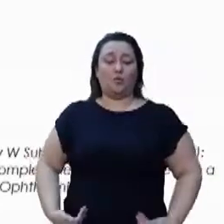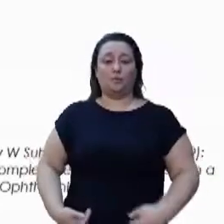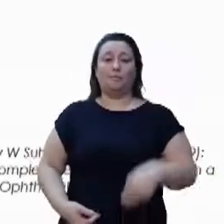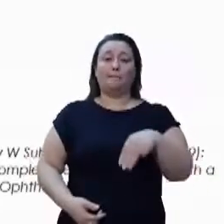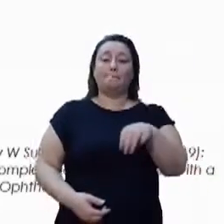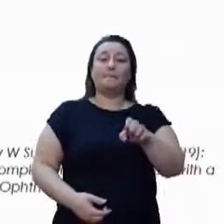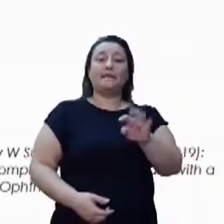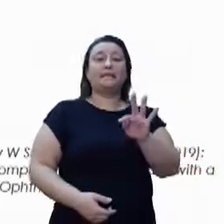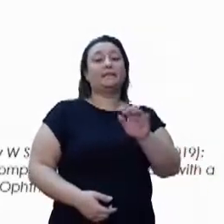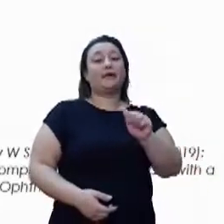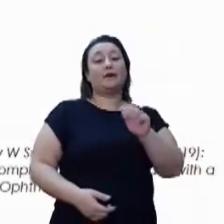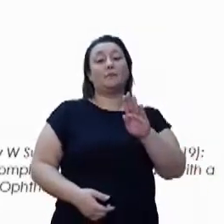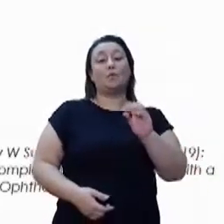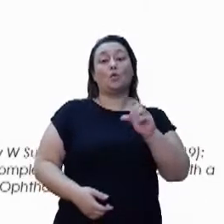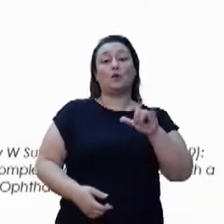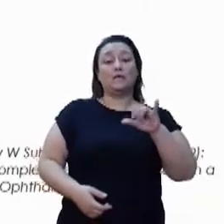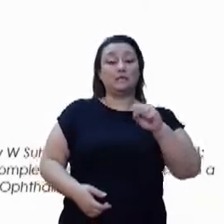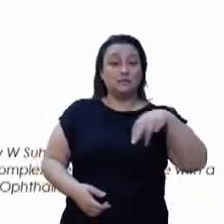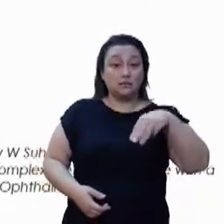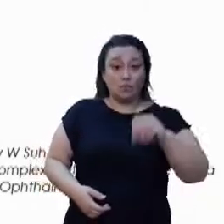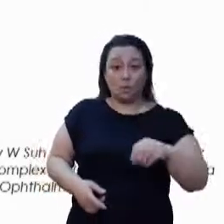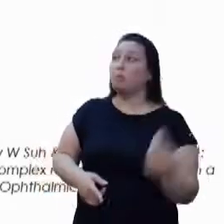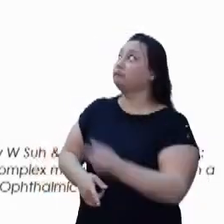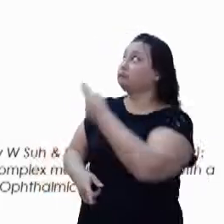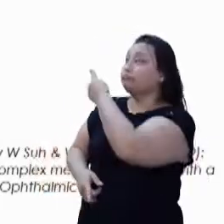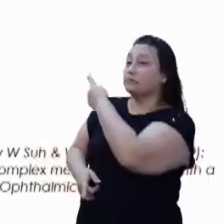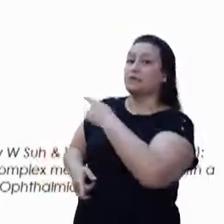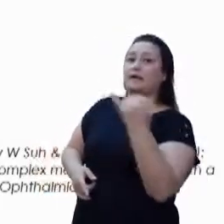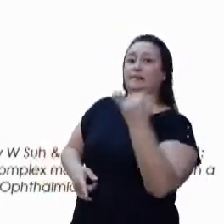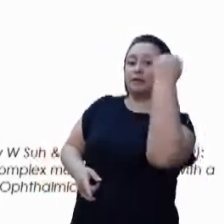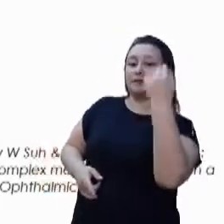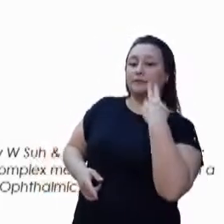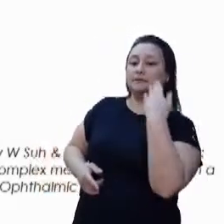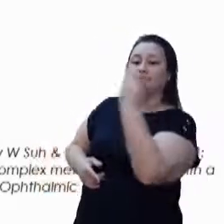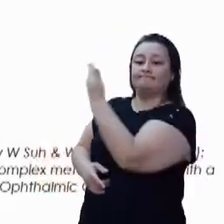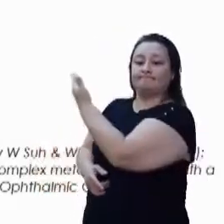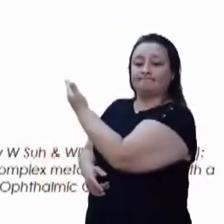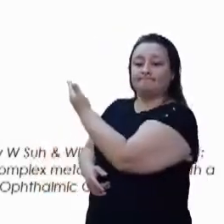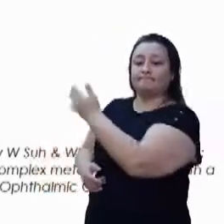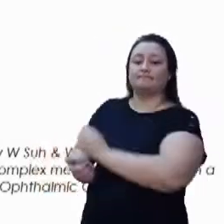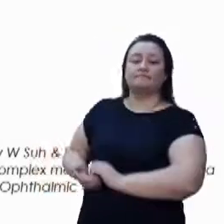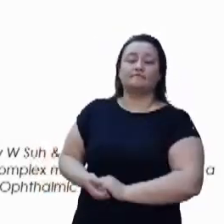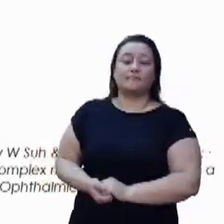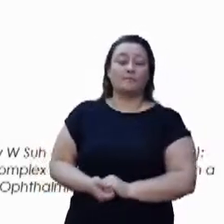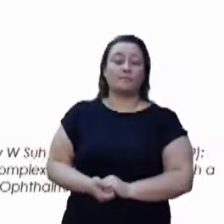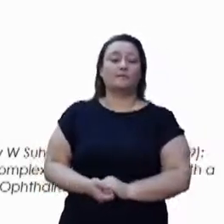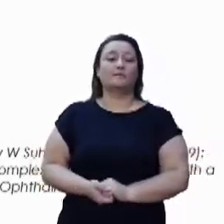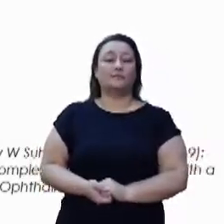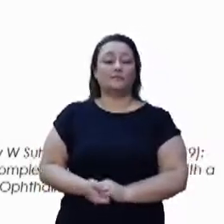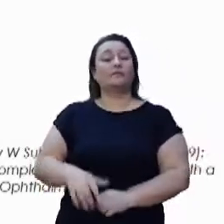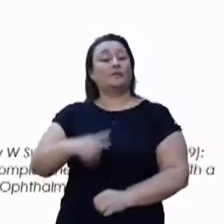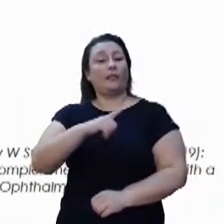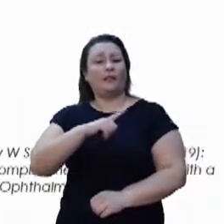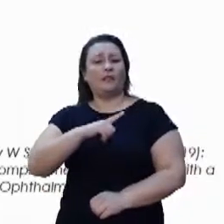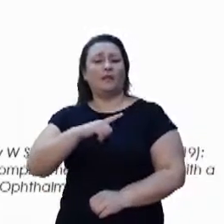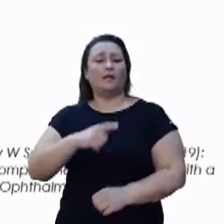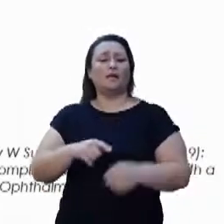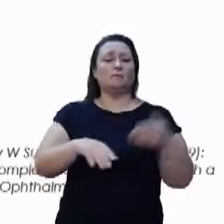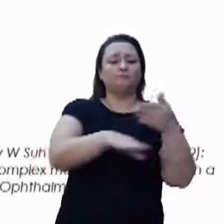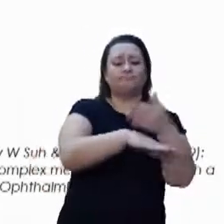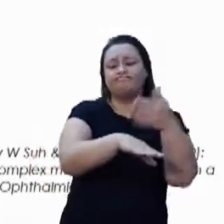Aqui um esquema demonstrando a importância dessa enzima, aldeído graxo desidrogenase, e a participação que ela tem em diversas